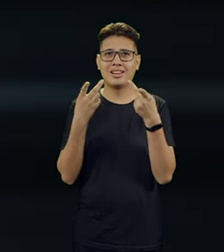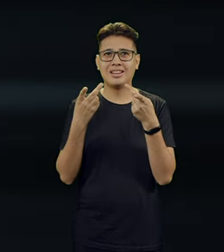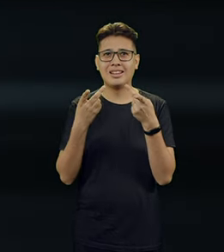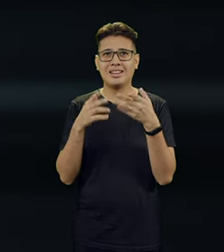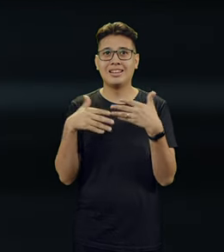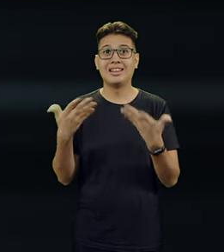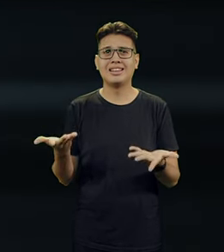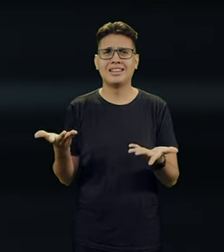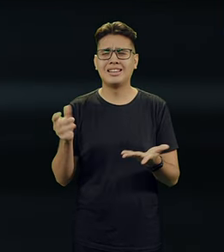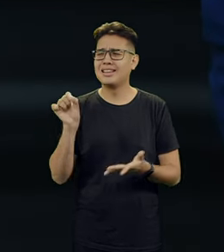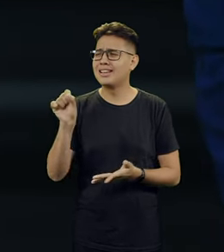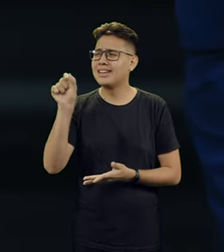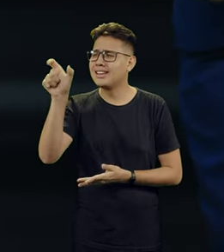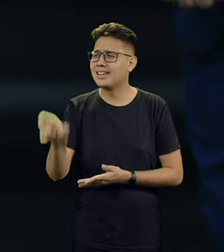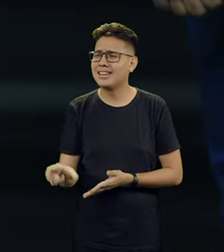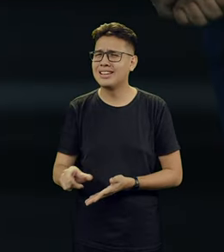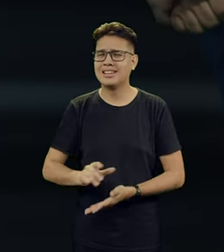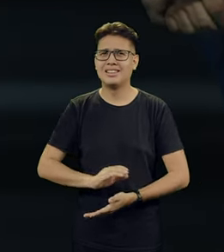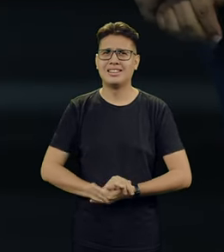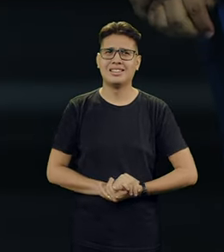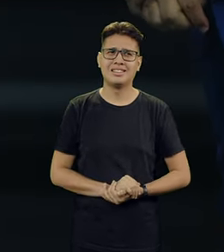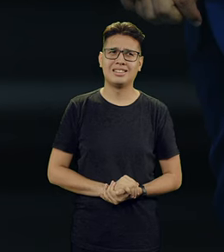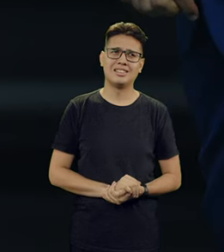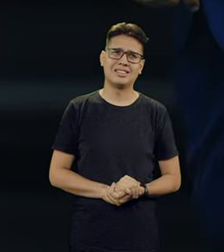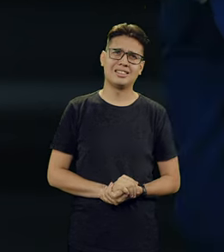Quem? Newton.